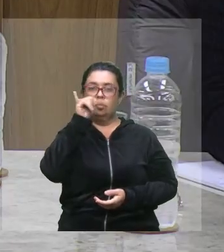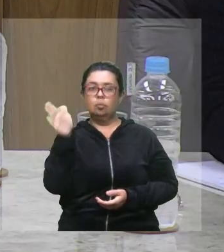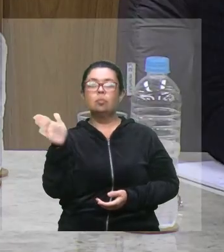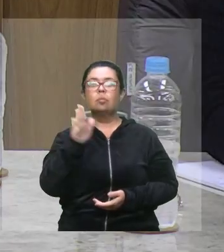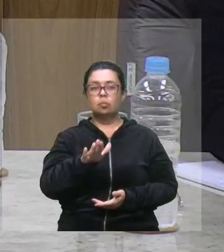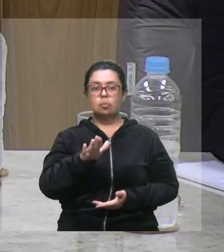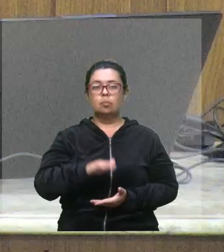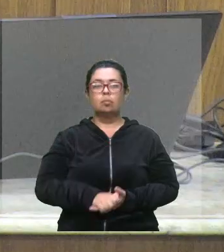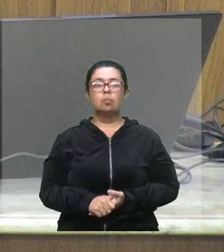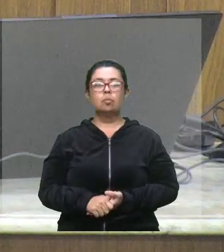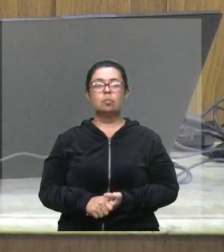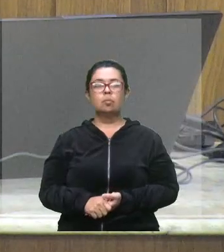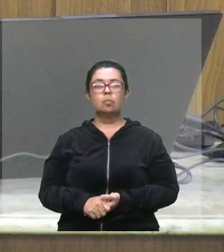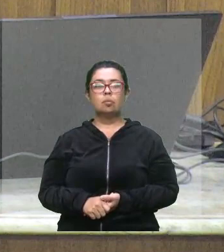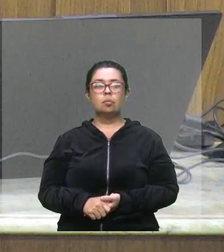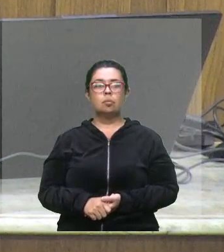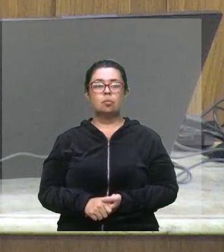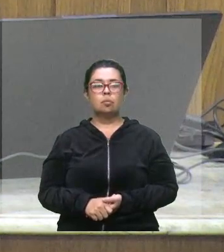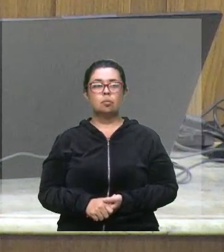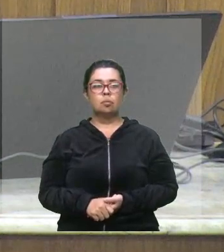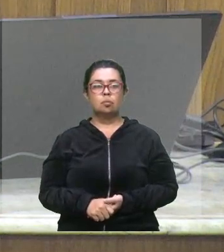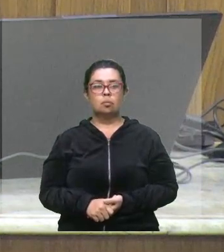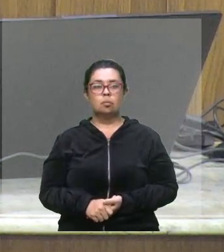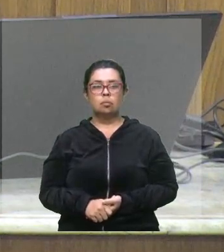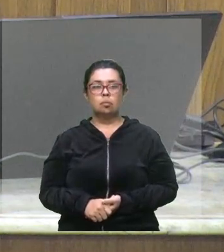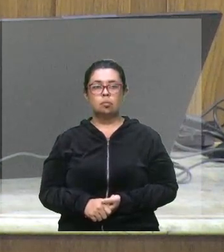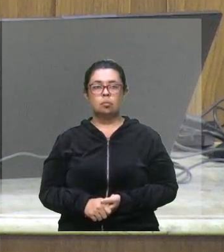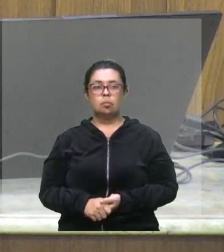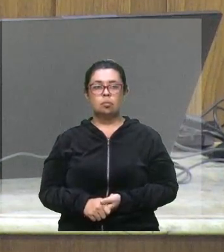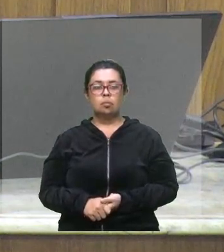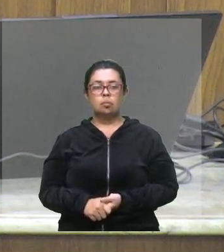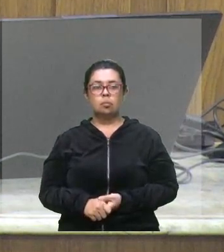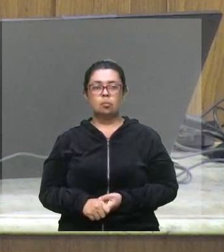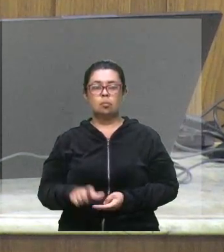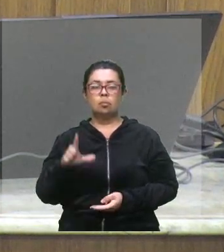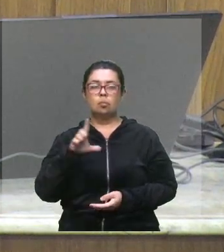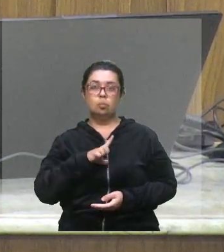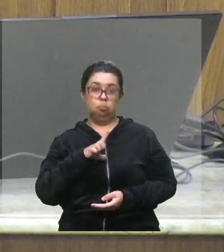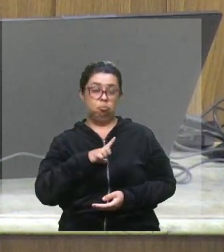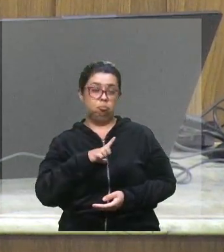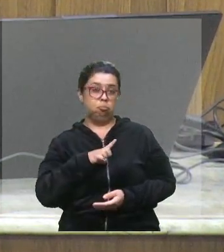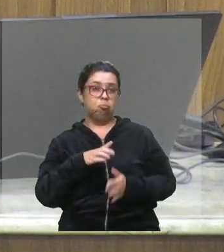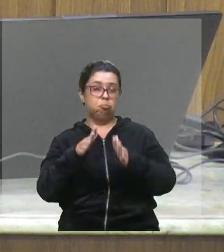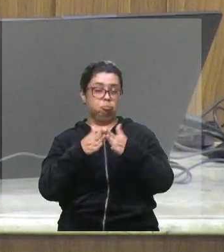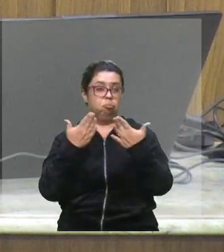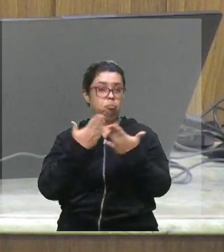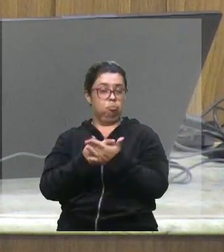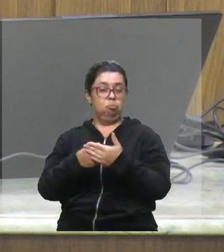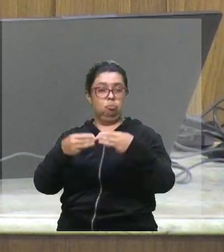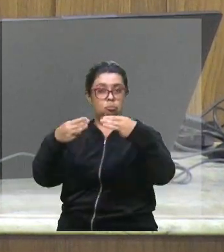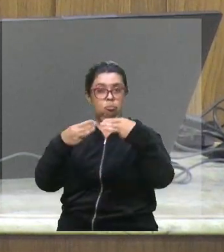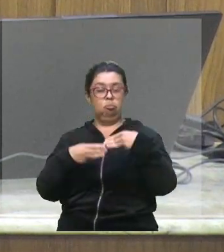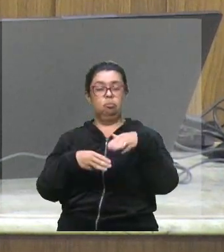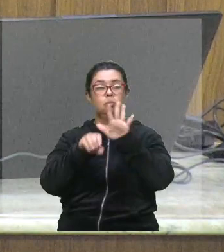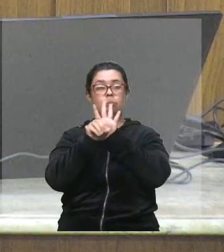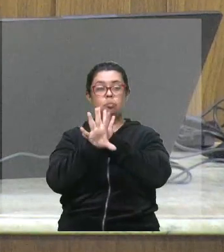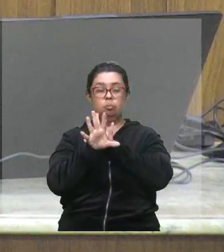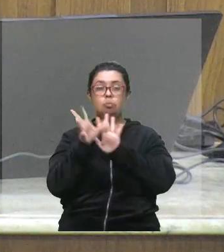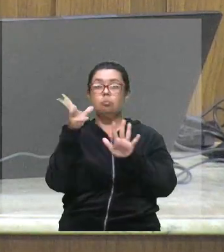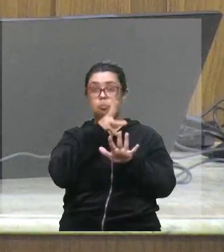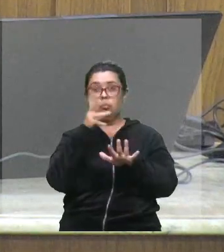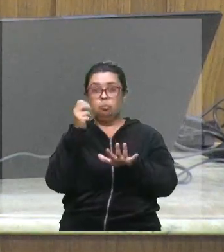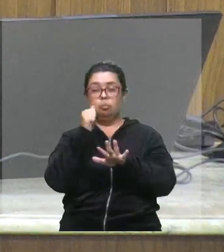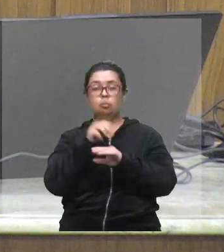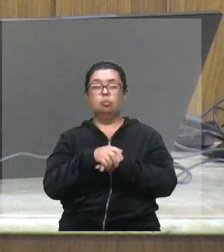favor. Presença registrada. Obrigado. Havendo requerimentos, moções e indicações apresentadas em regime de